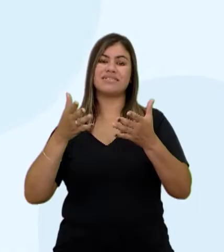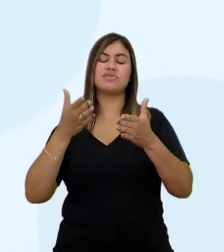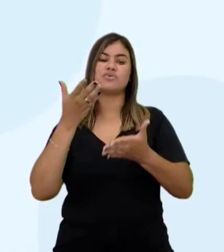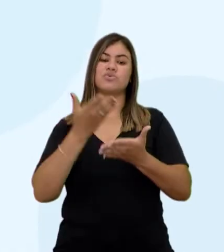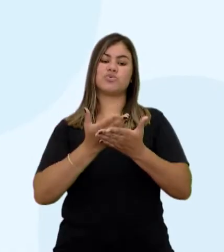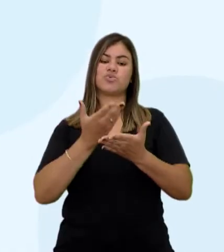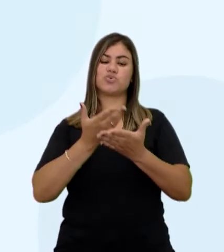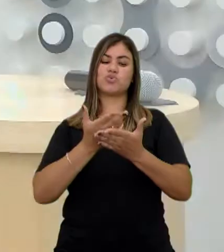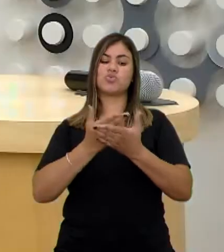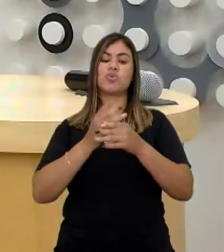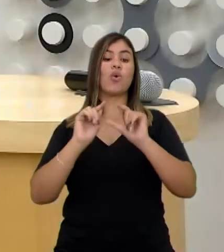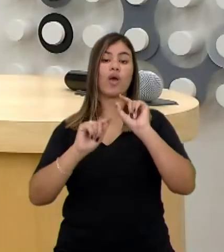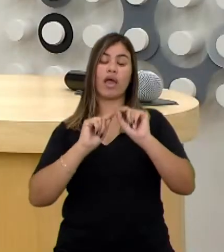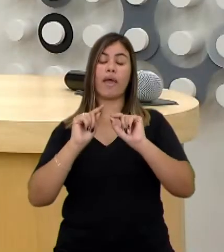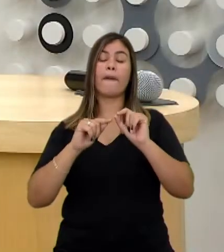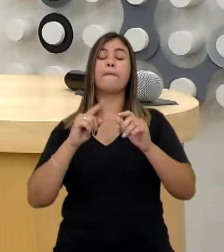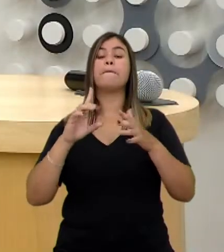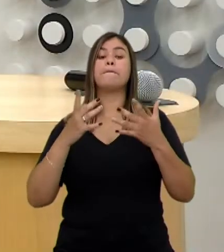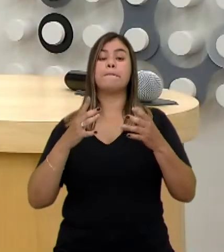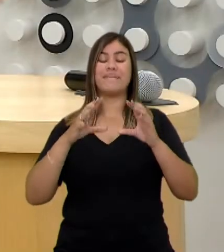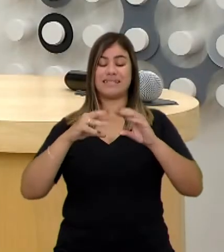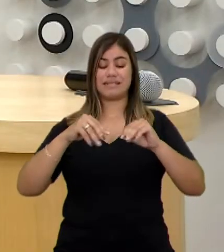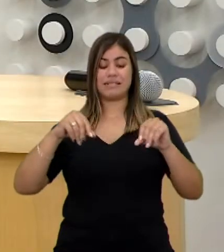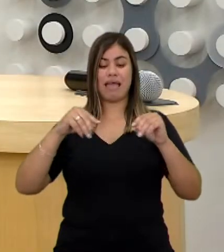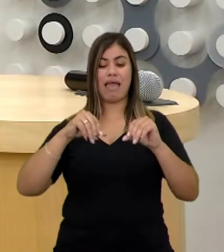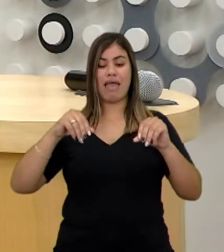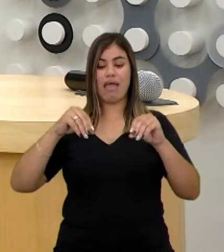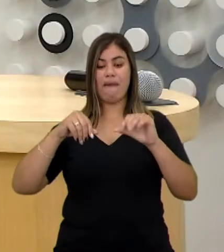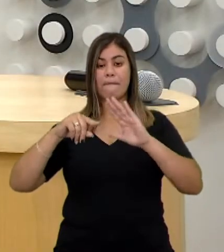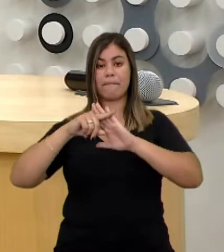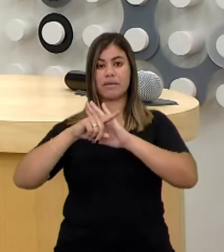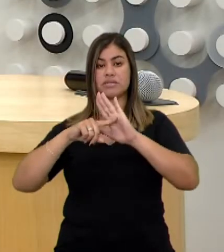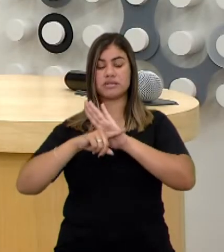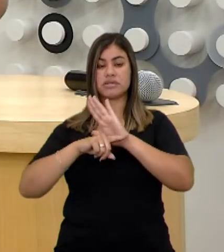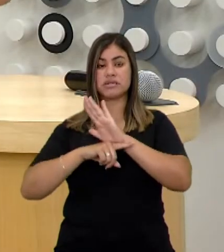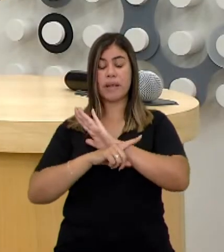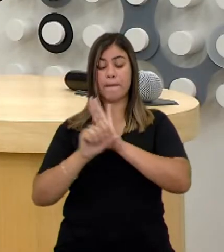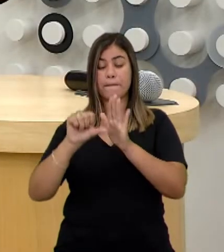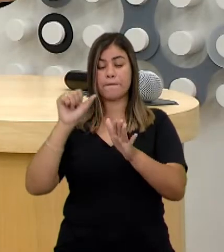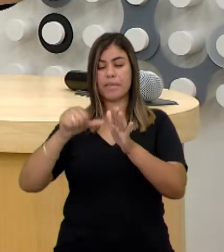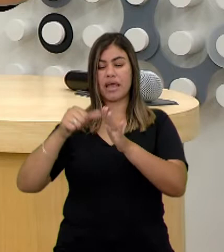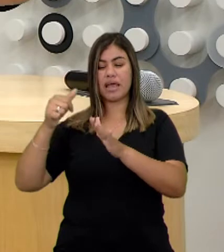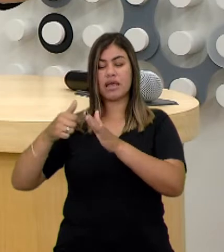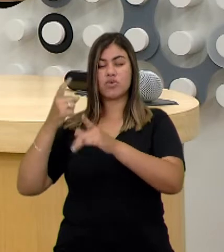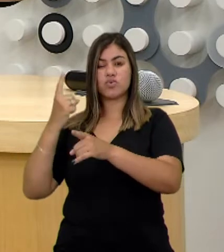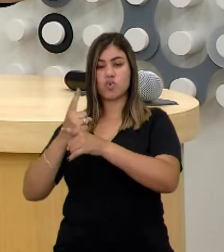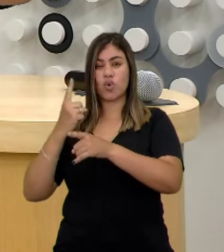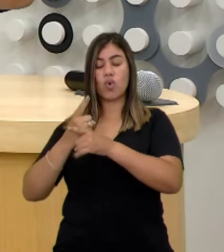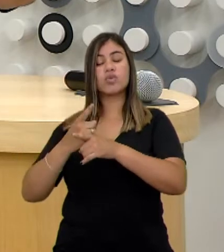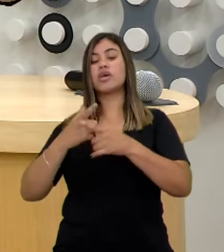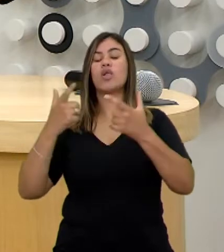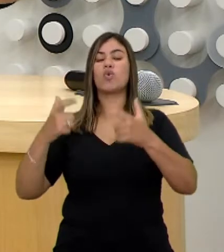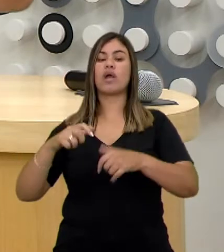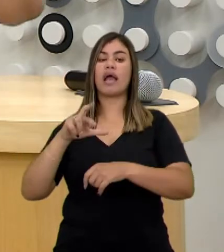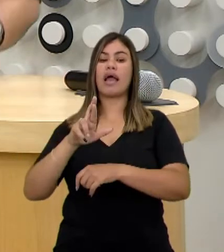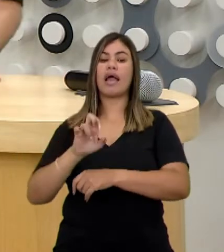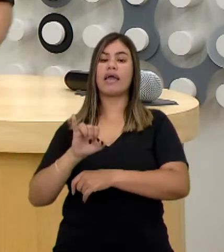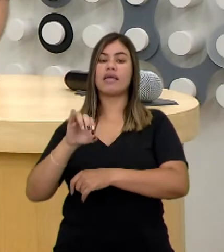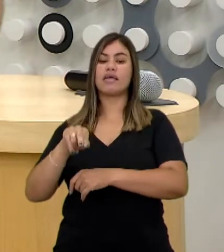as primeiras estruturas geológicas vêm da região lá do Reino Unido, né? Principalmente em País de Gales, né? Que tem lá